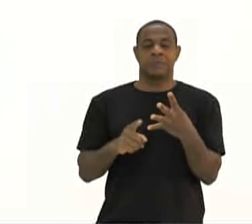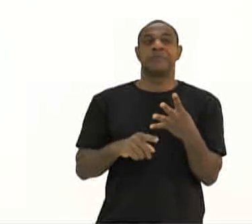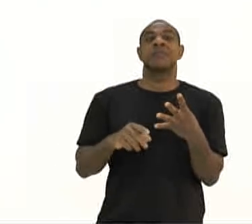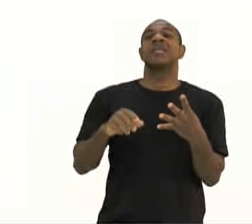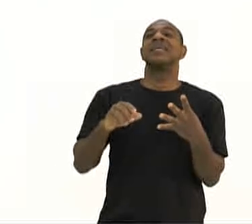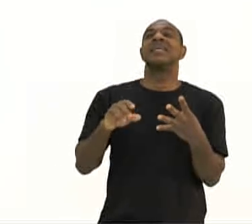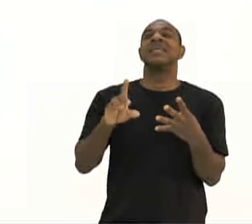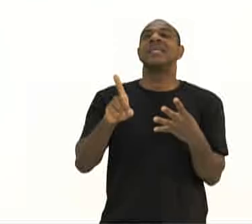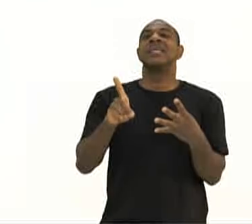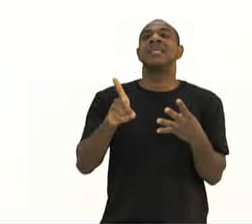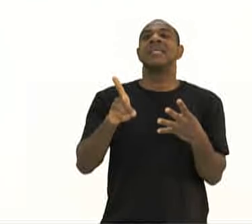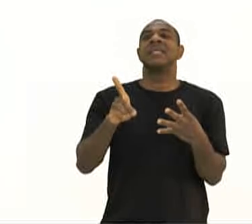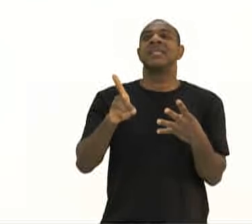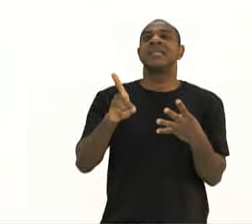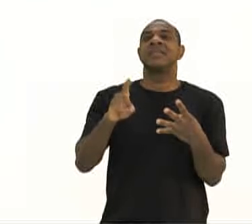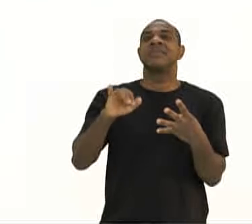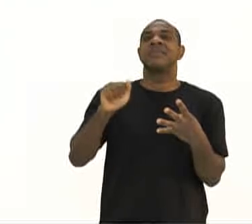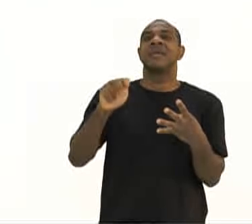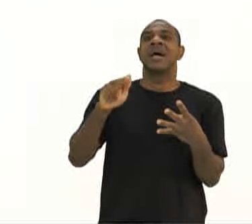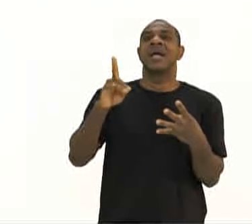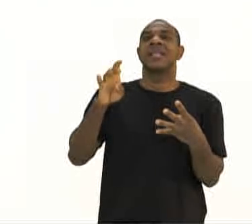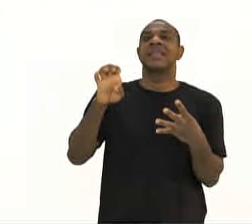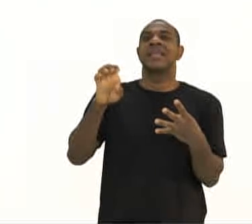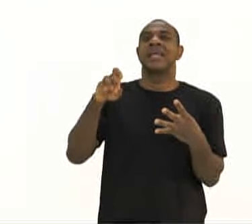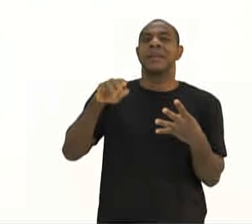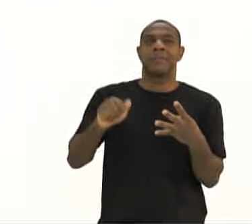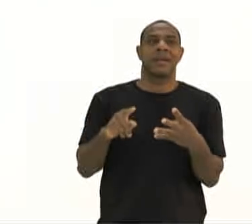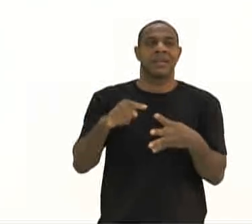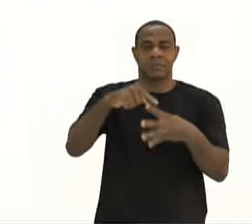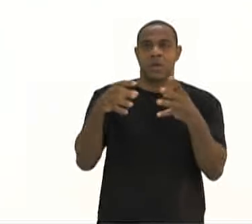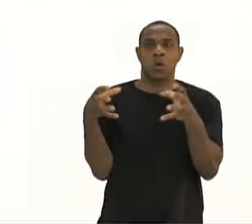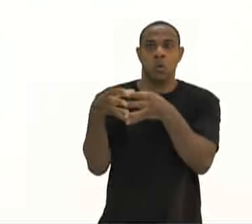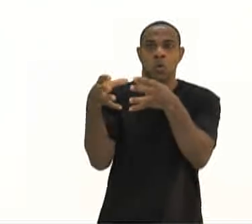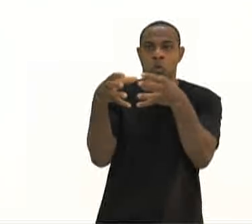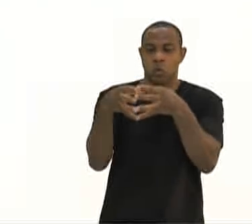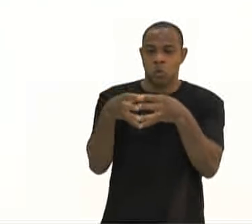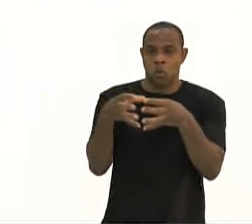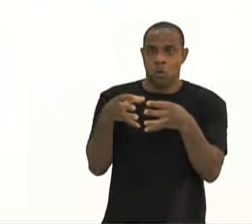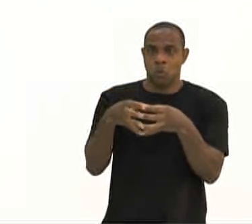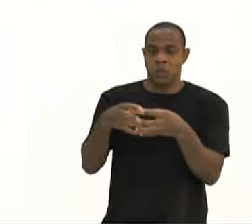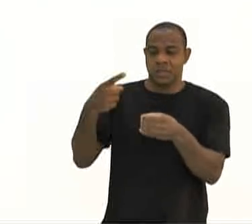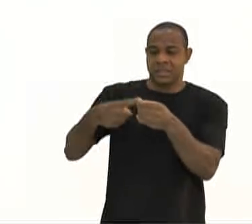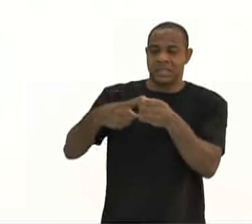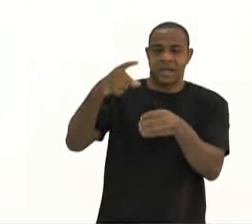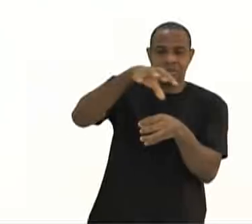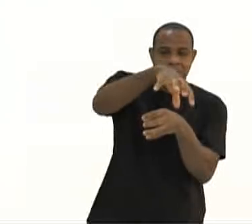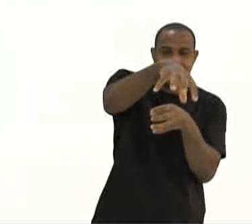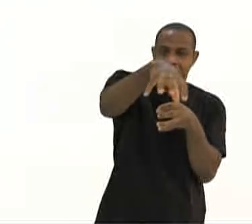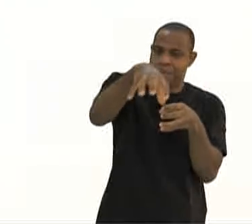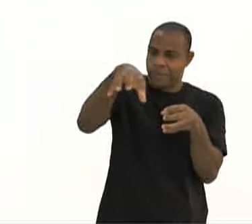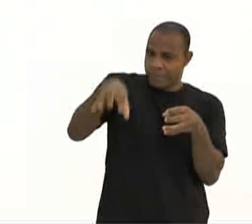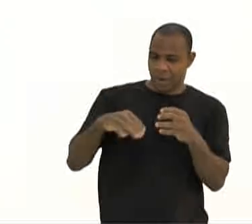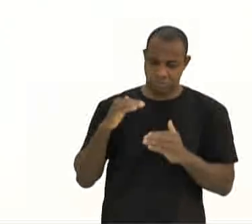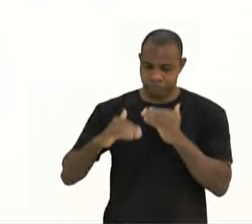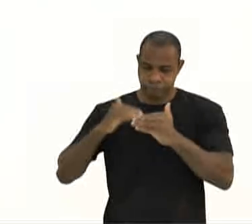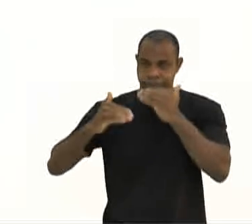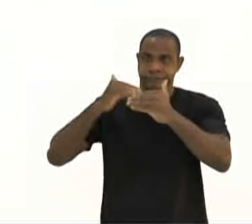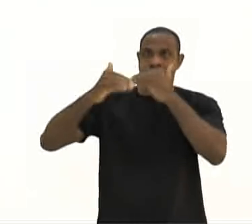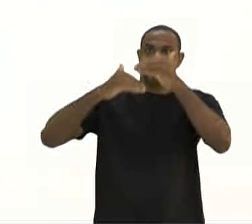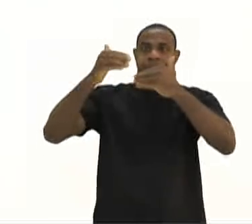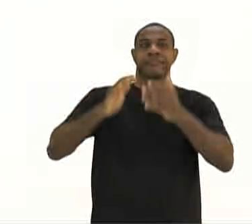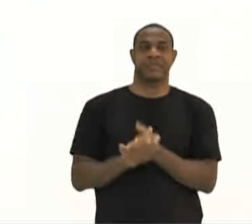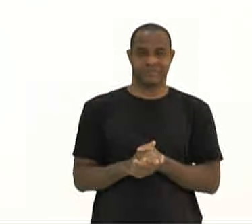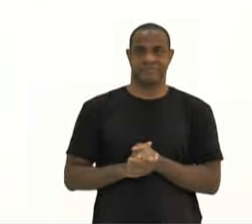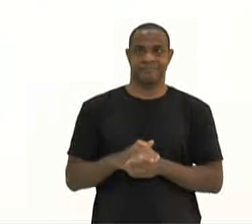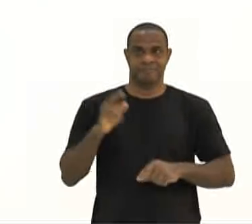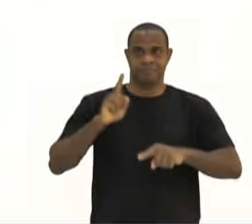ABCD paulista. Desse conjunto de cidades ali que surgem e se desenvolvem a partir da circulação de